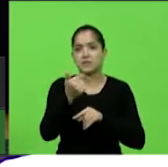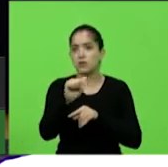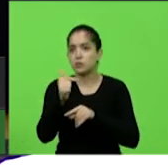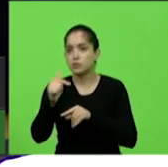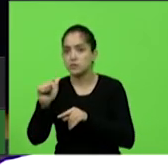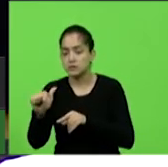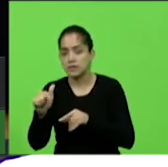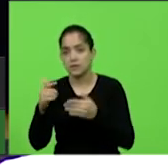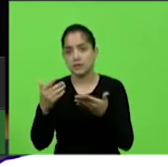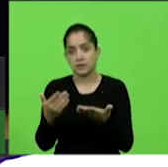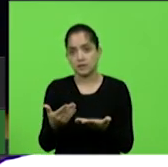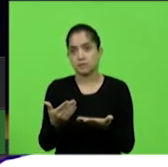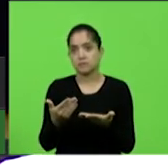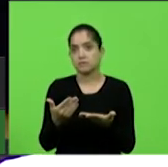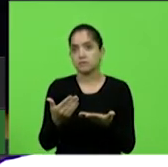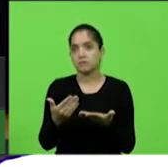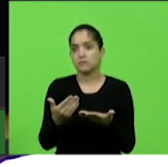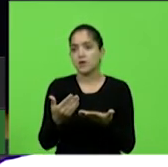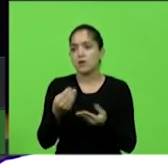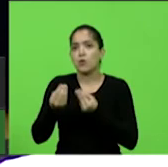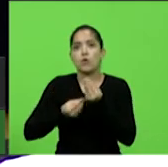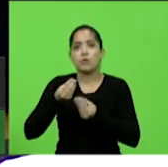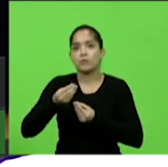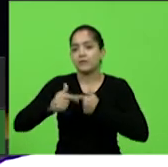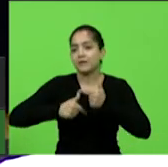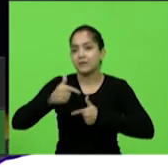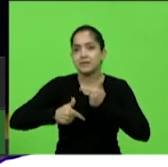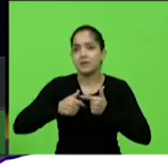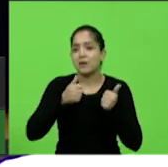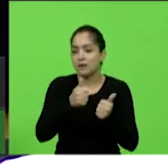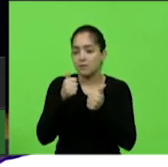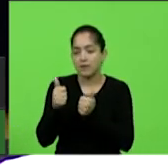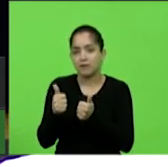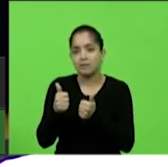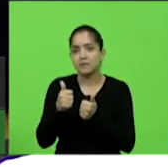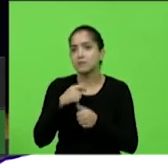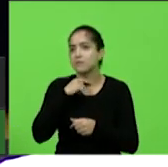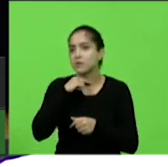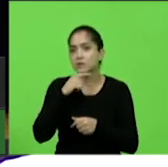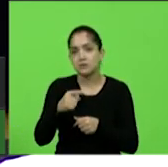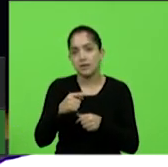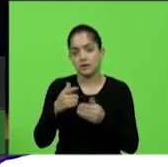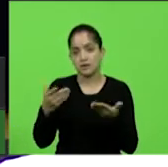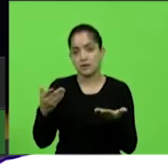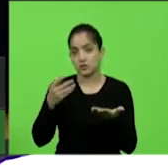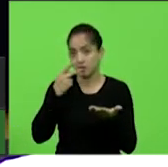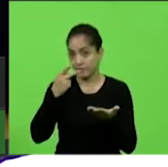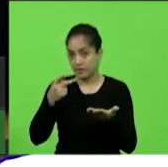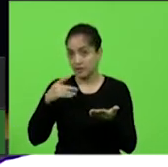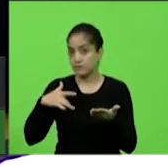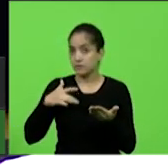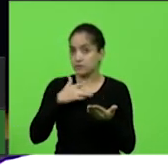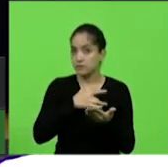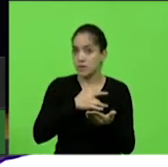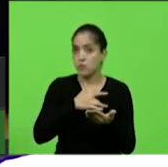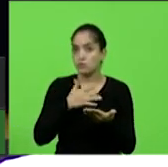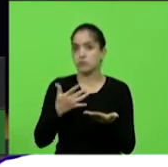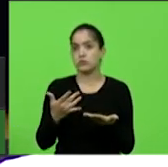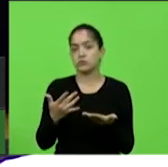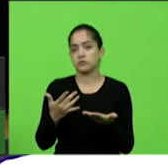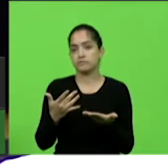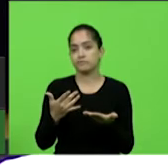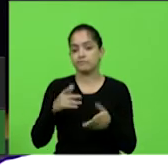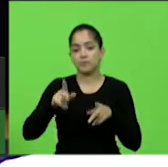salários em dia, ele não presta um bom serviço. E nós estamos falando de saúde. não estamos falando de outra coisa, estamos falando de saúde